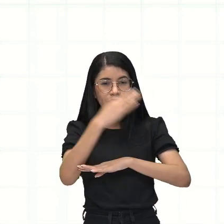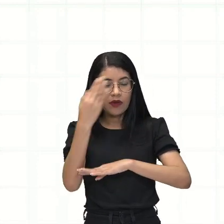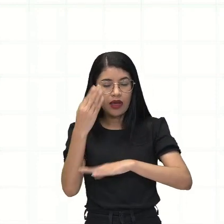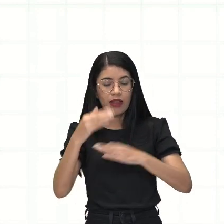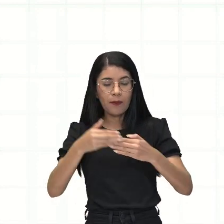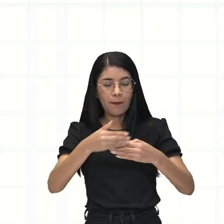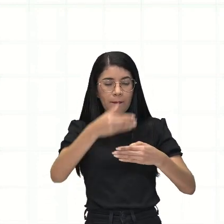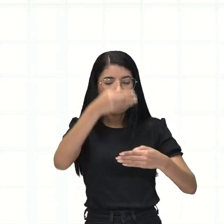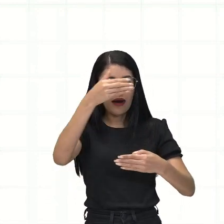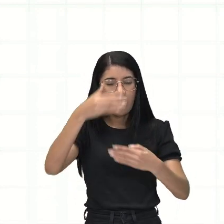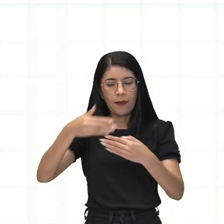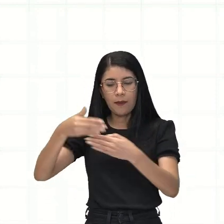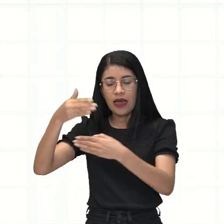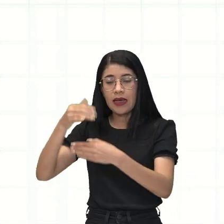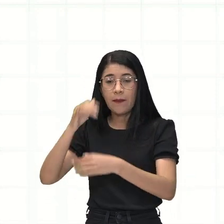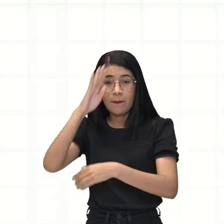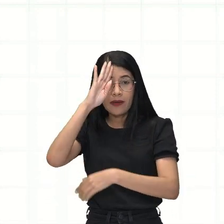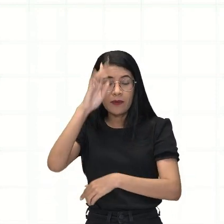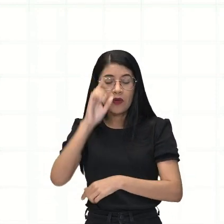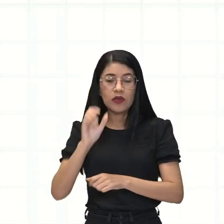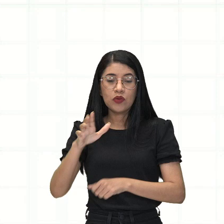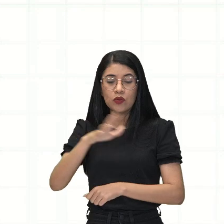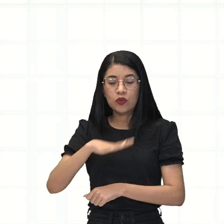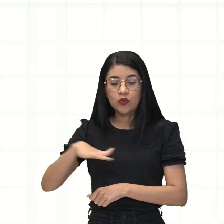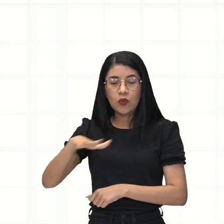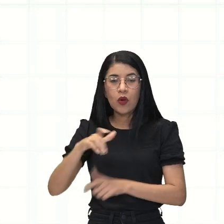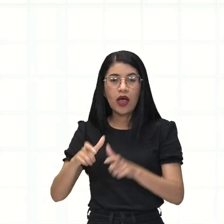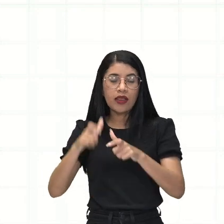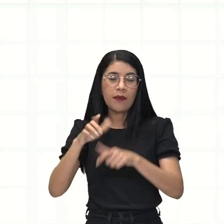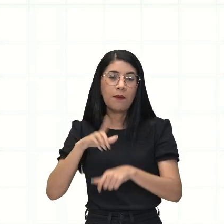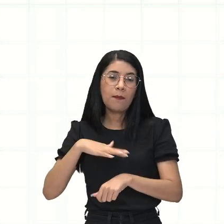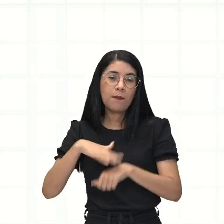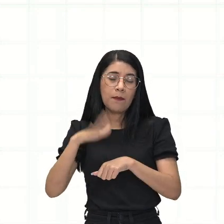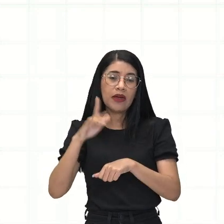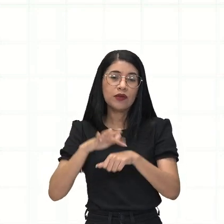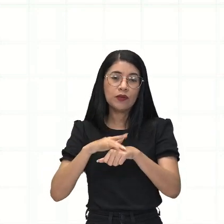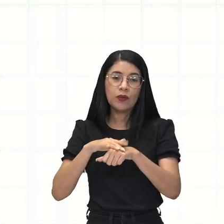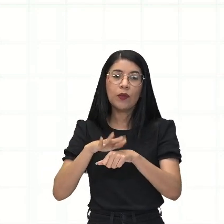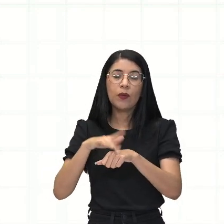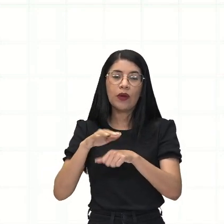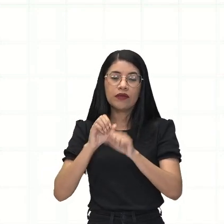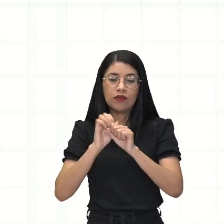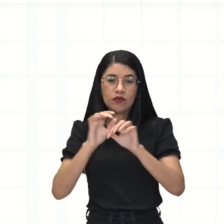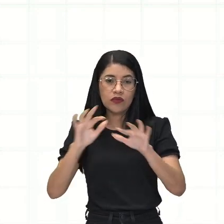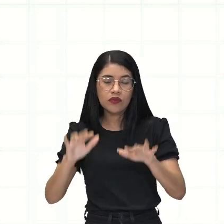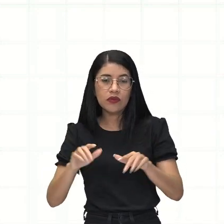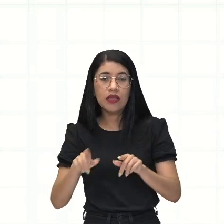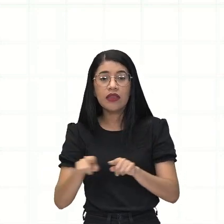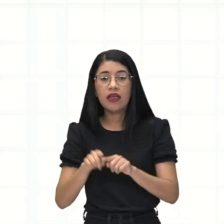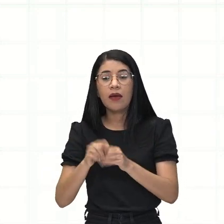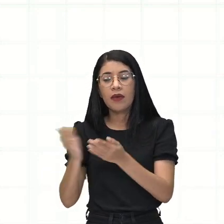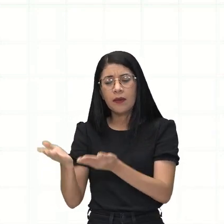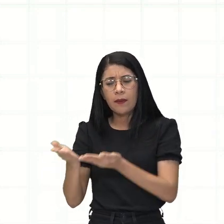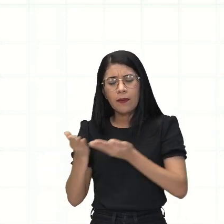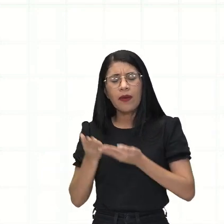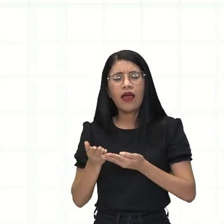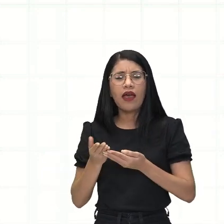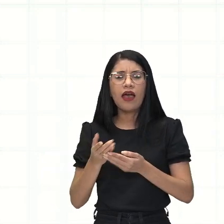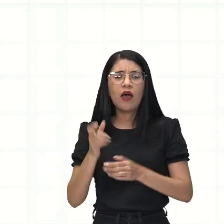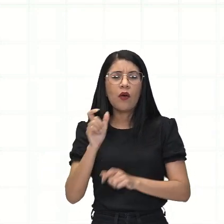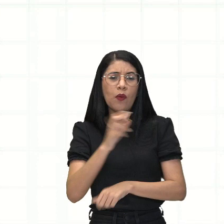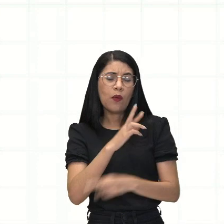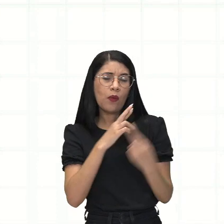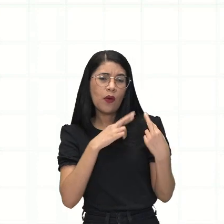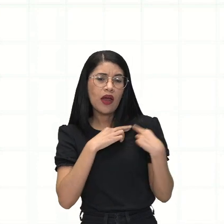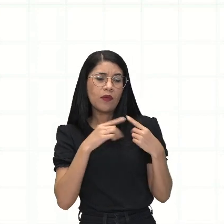especialmente nas regiões com maior registro de casos, e receba bem os agentes comunitários de saúde e de controle de